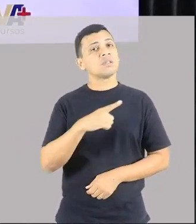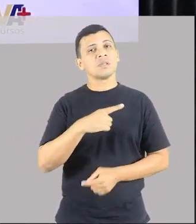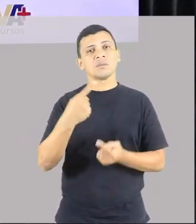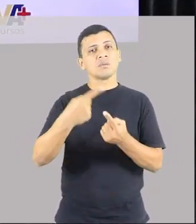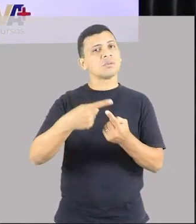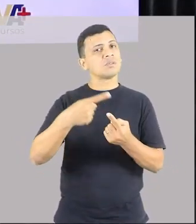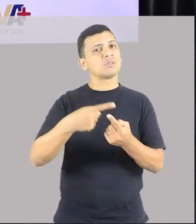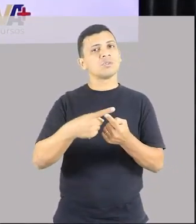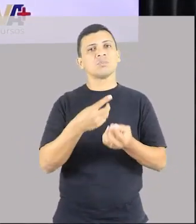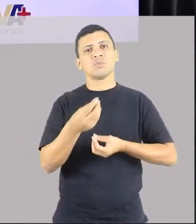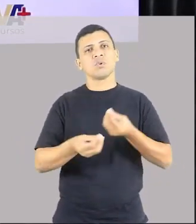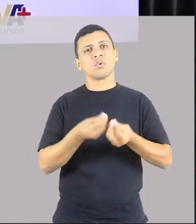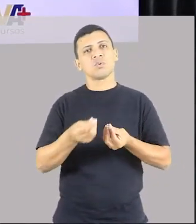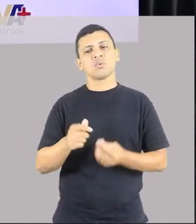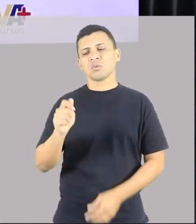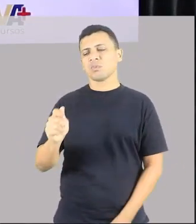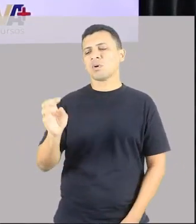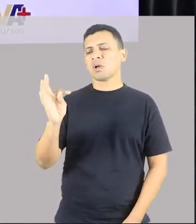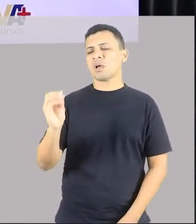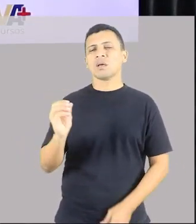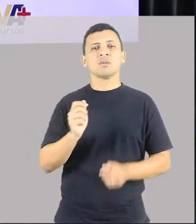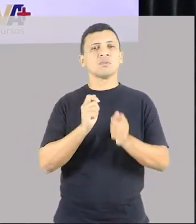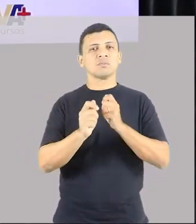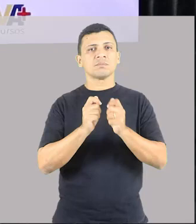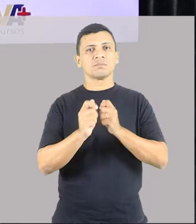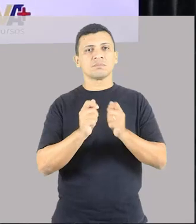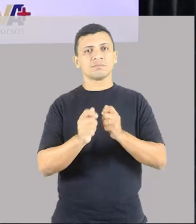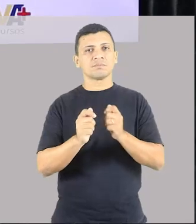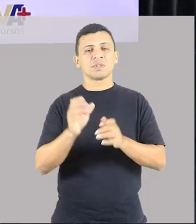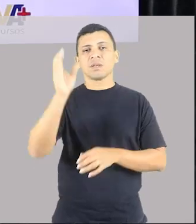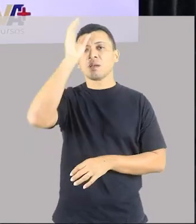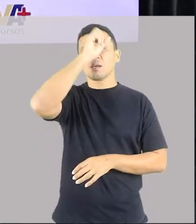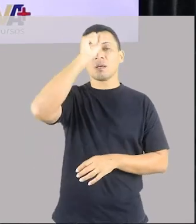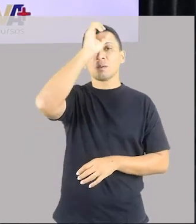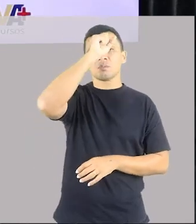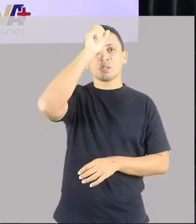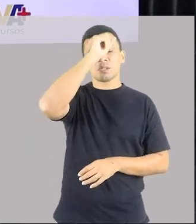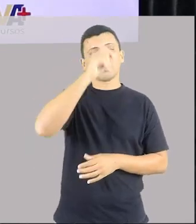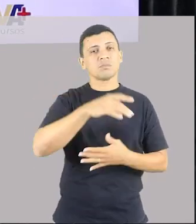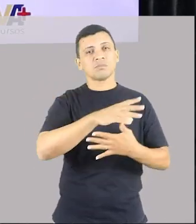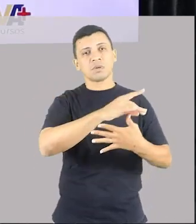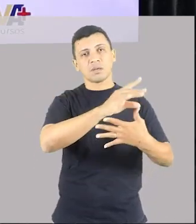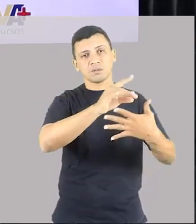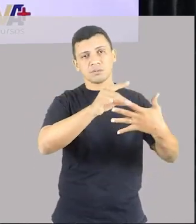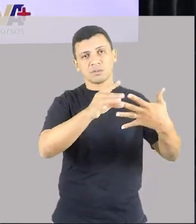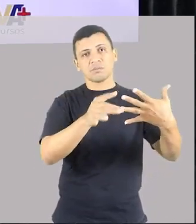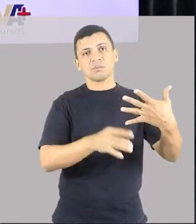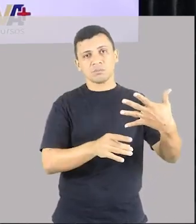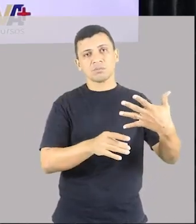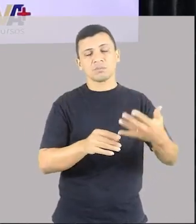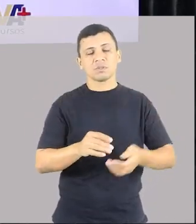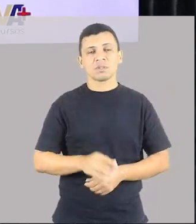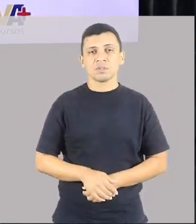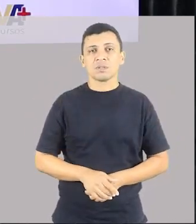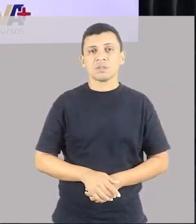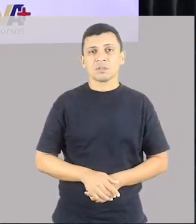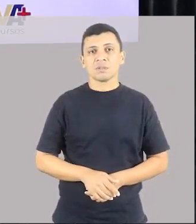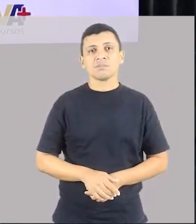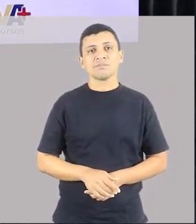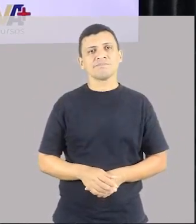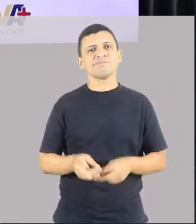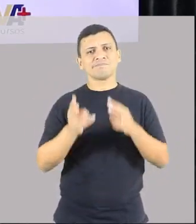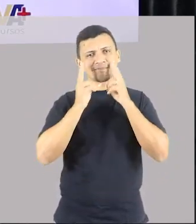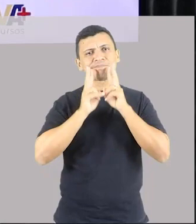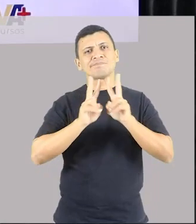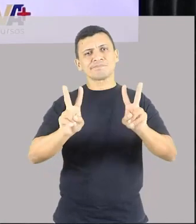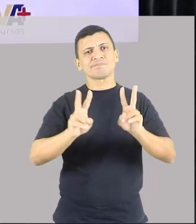classificamos esses atos administrativos, aprendemos sobre os elementos dos atos administrativos, então dá para ver